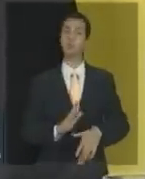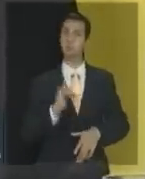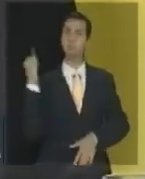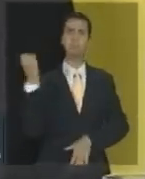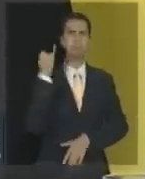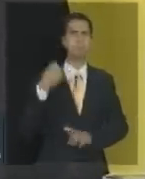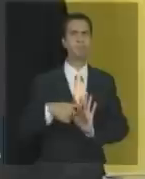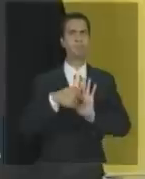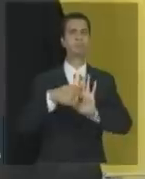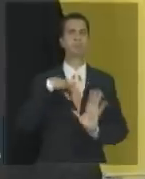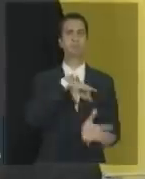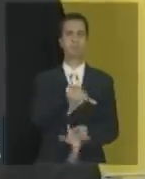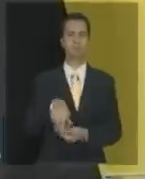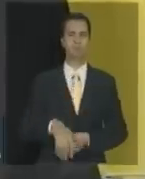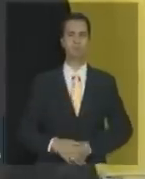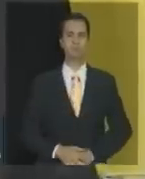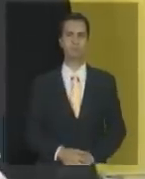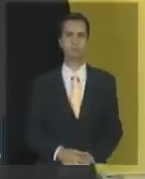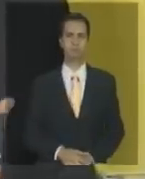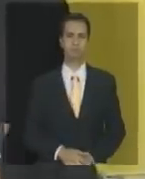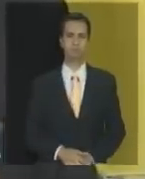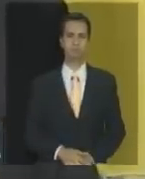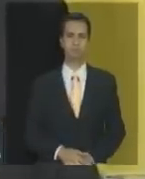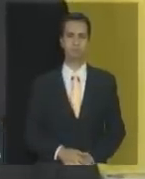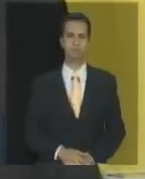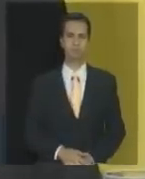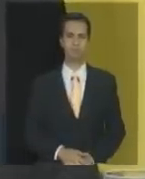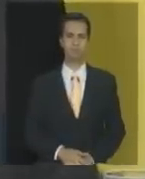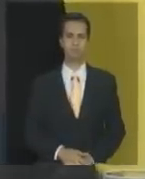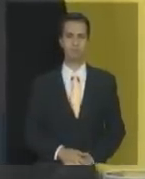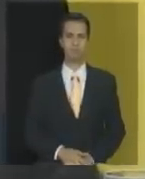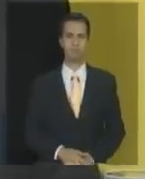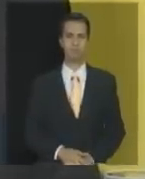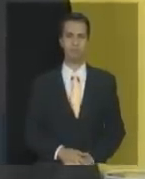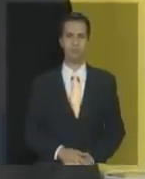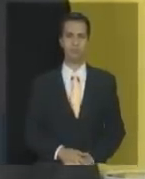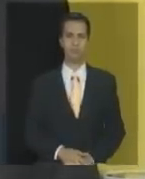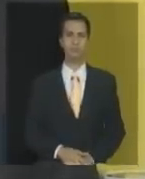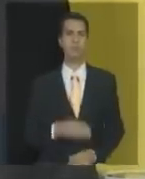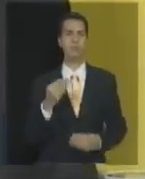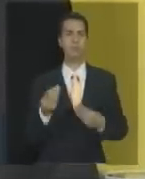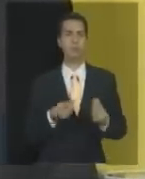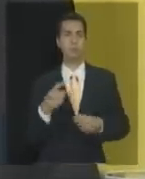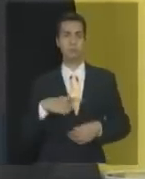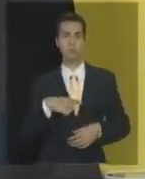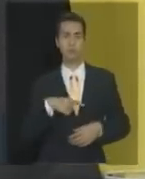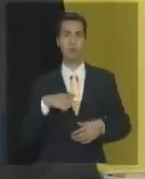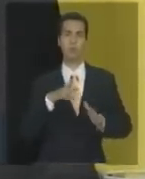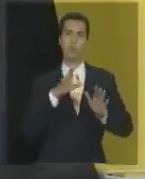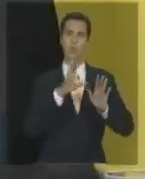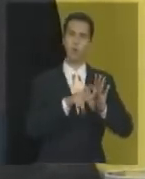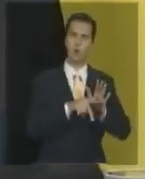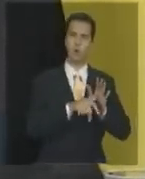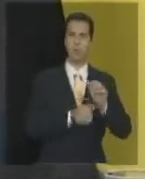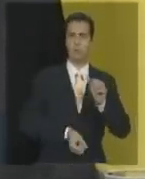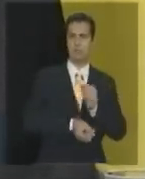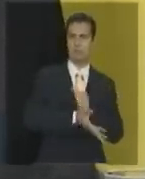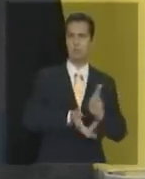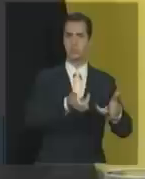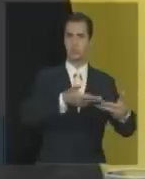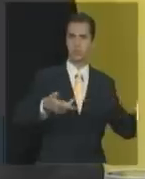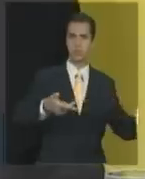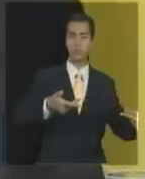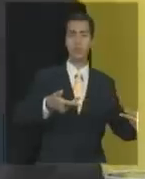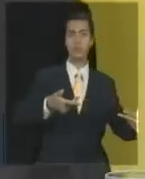ocorre nenhuma discussão de nenhum fórum sobre prevenção e combate à corrupção ou transparência